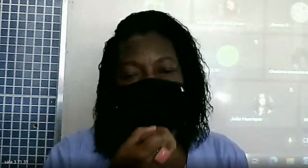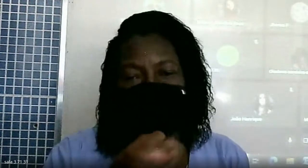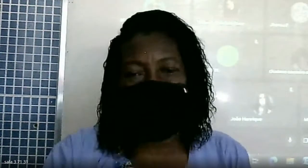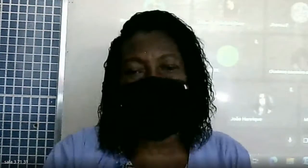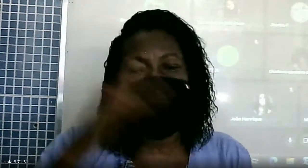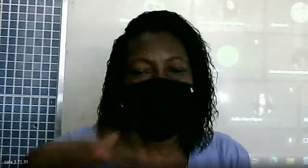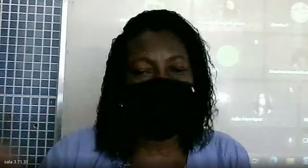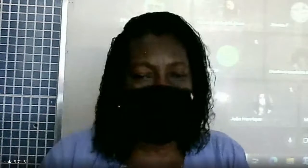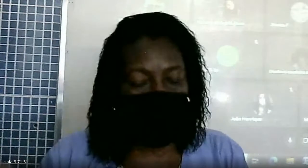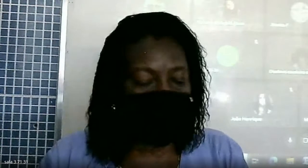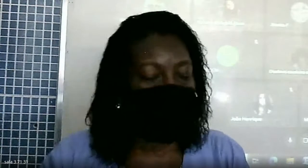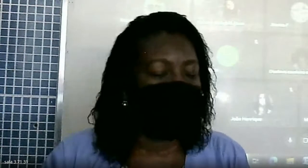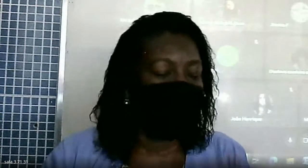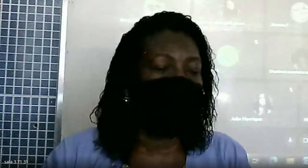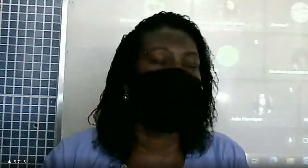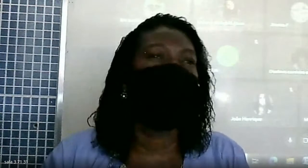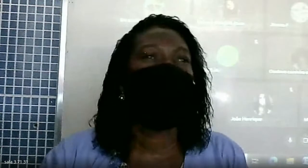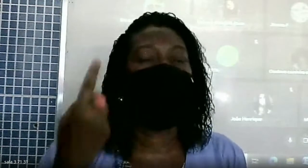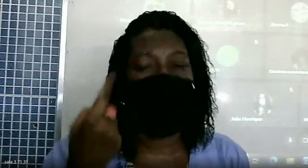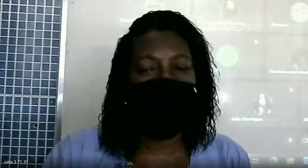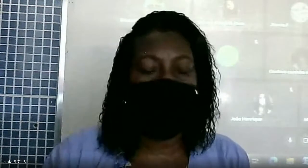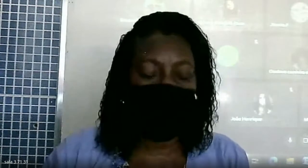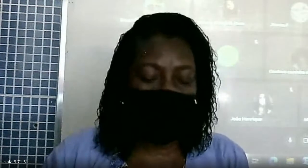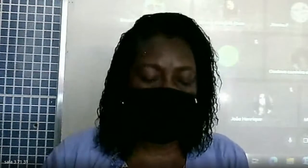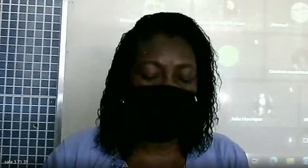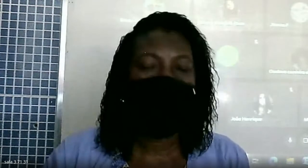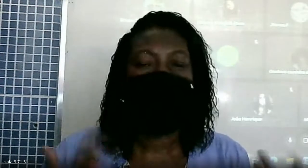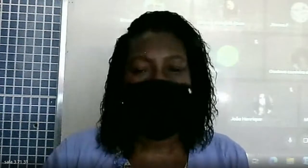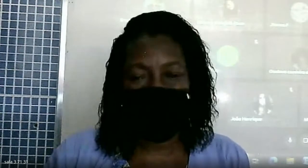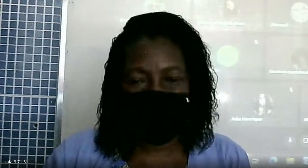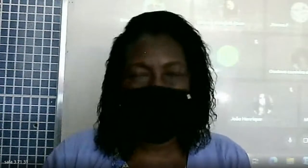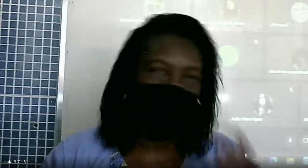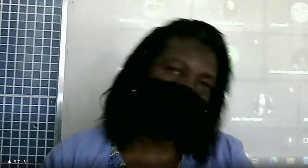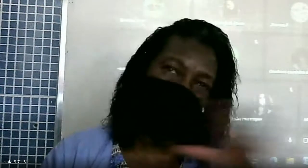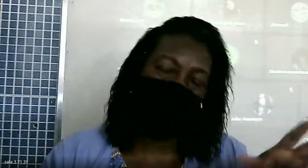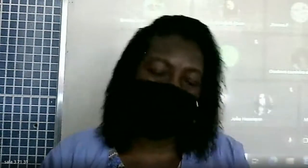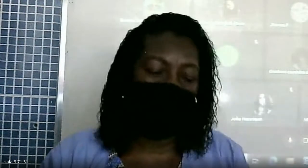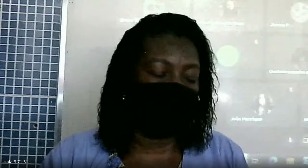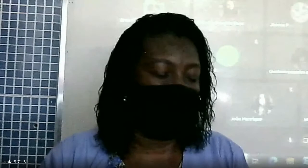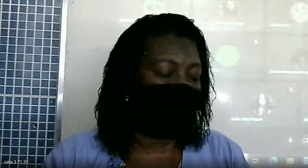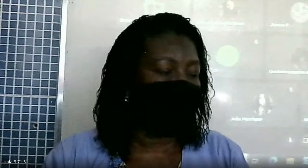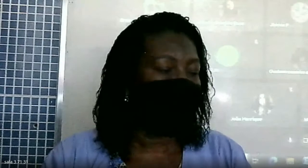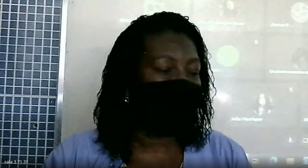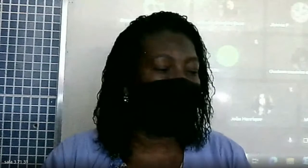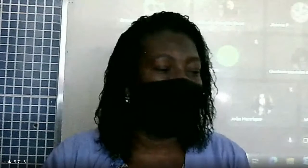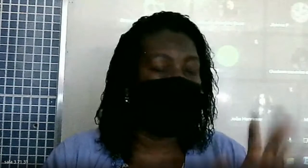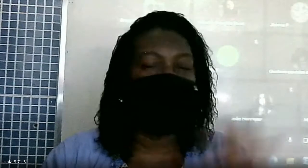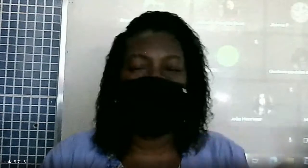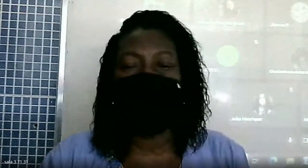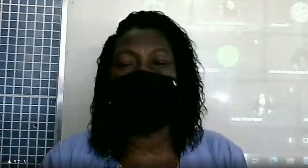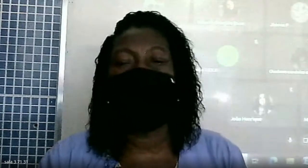horário, meninos e meninas, né, ficam uma hora a mais para aula de dança. Tem uns dias certos lá. Ele